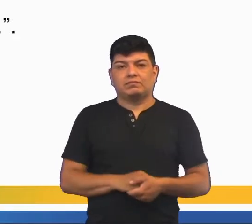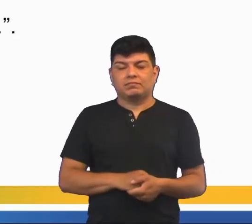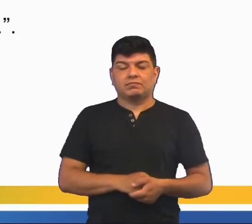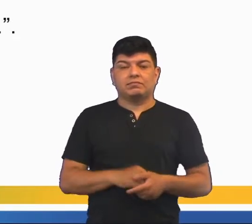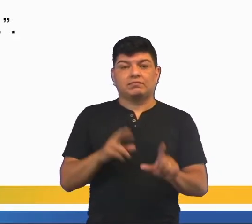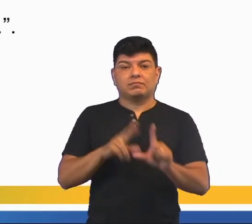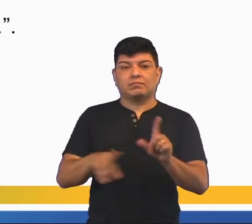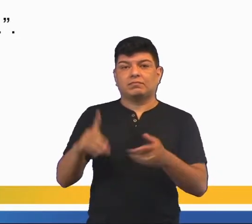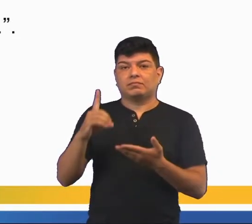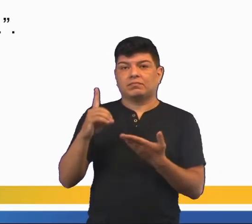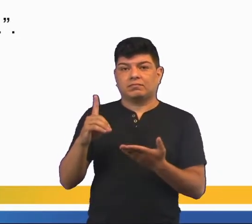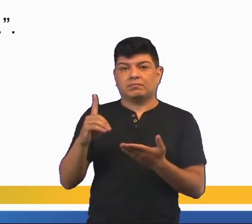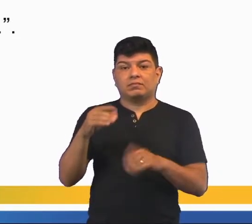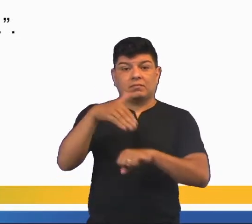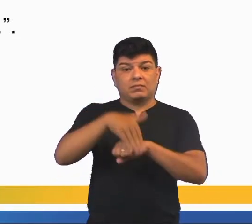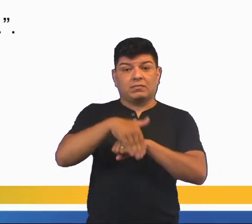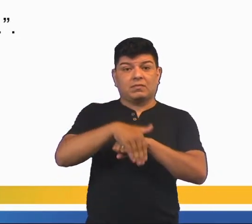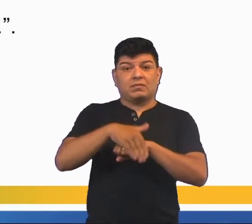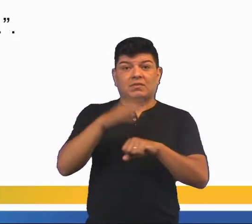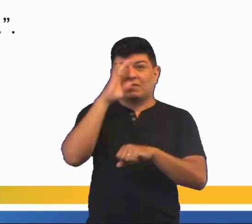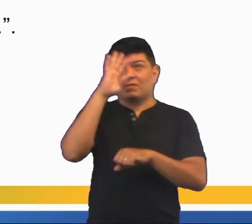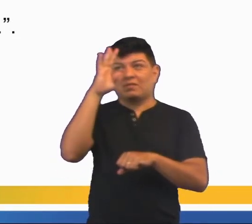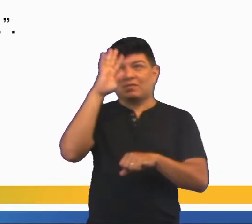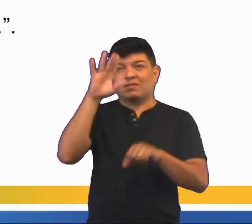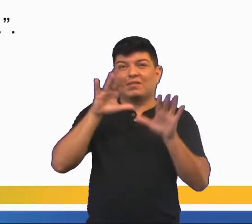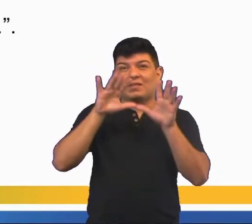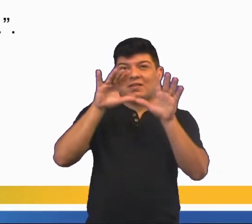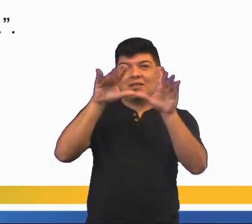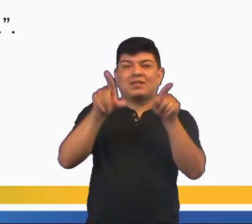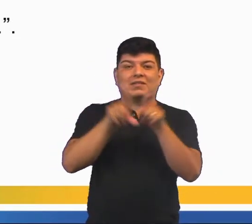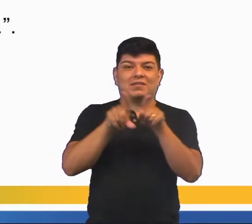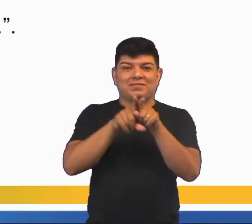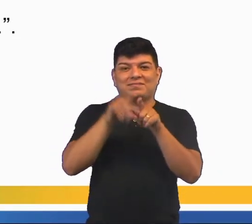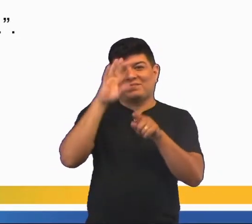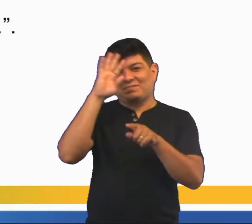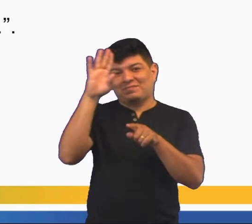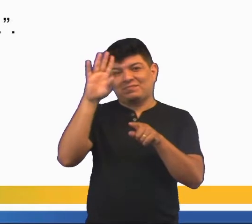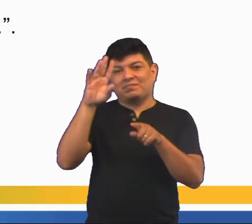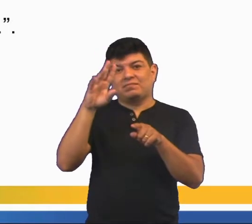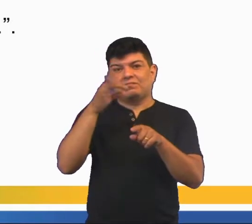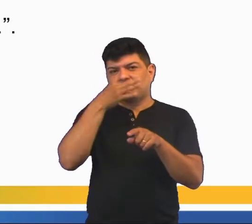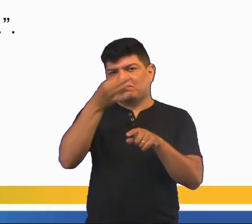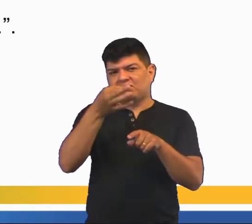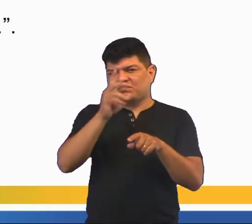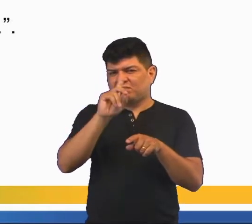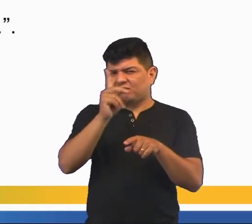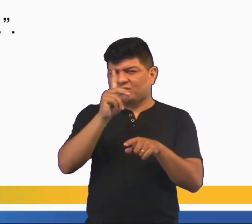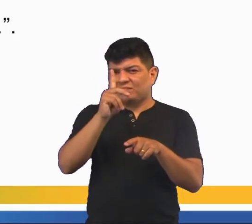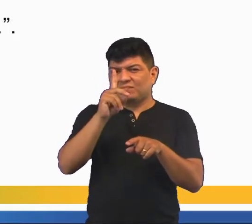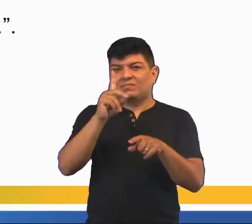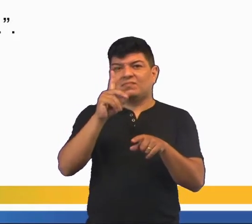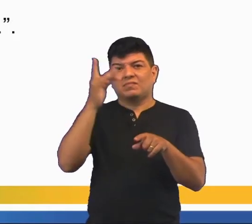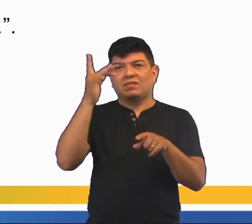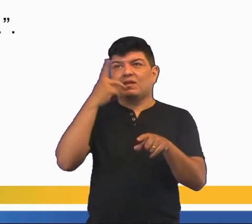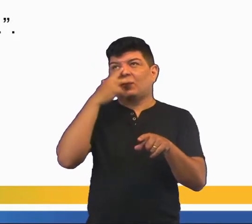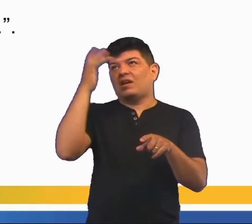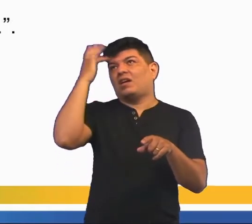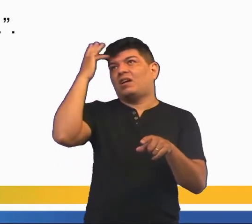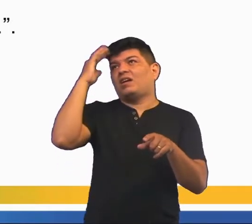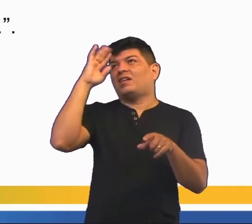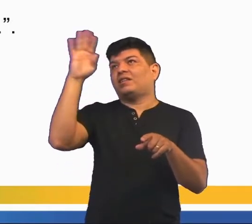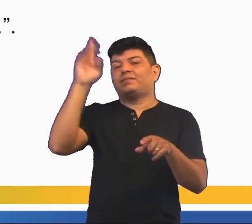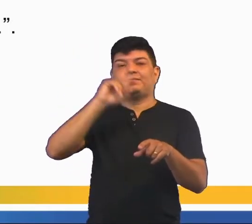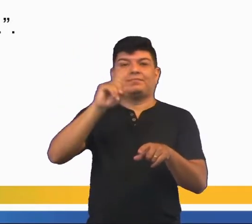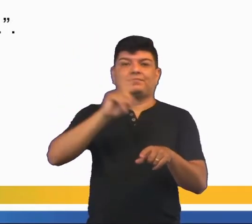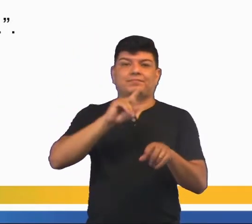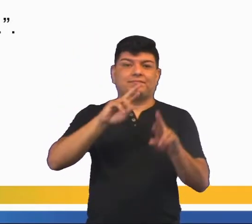Na letra D, e de noite eu sonhava em voar. Também ela sonhava, então ela não está dando opinião, né? Que eu acho que eu vou